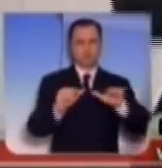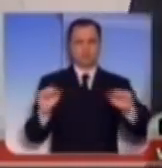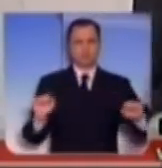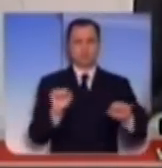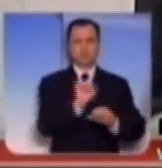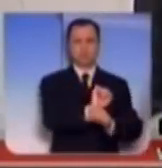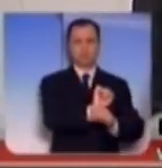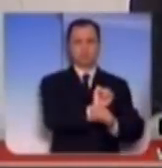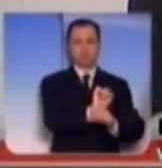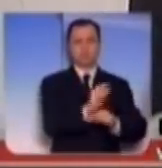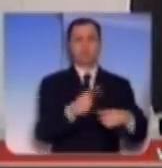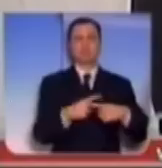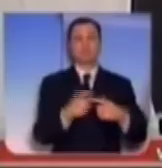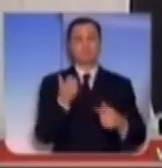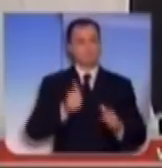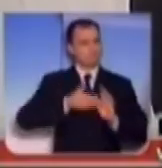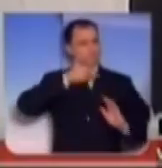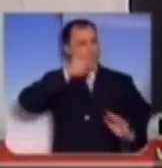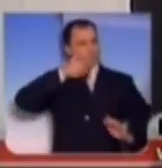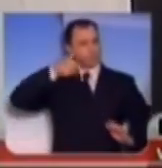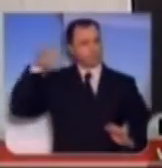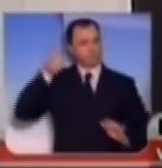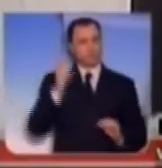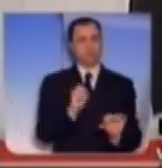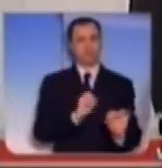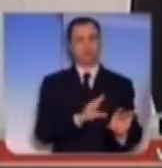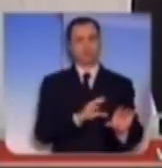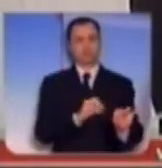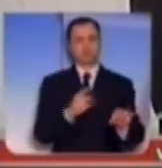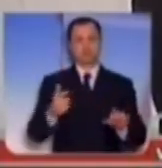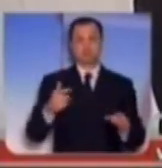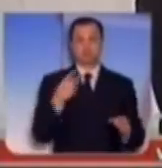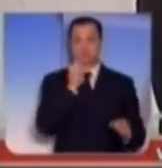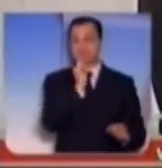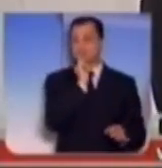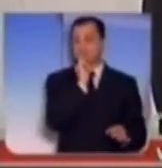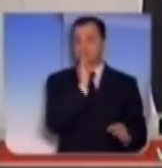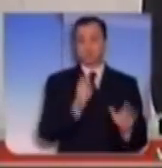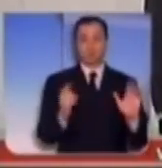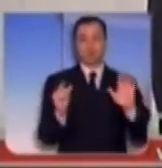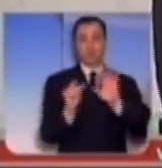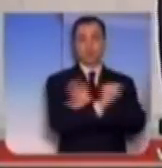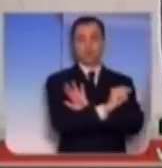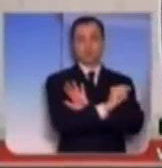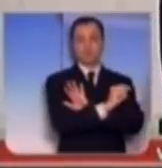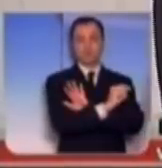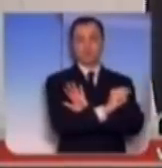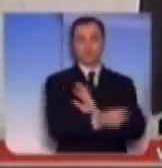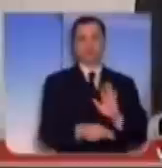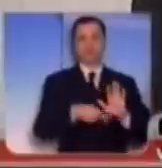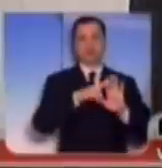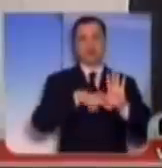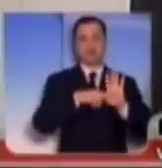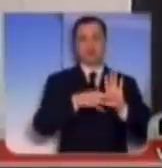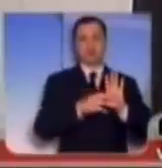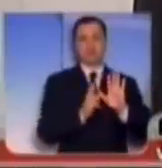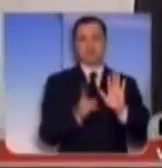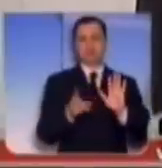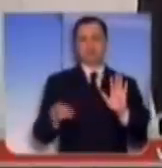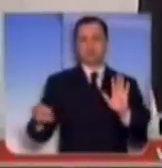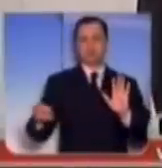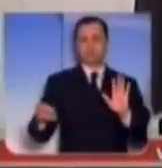justamente para melhorar a educação. E nós temos um exemplo aqui que foge a regra geral, que eu gostaria